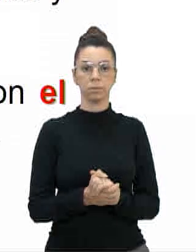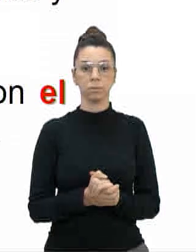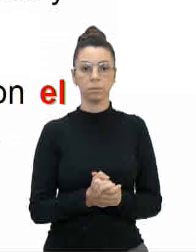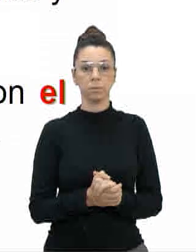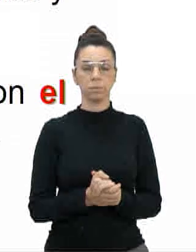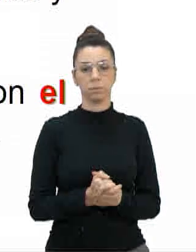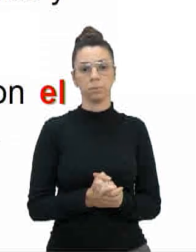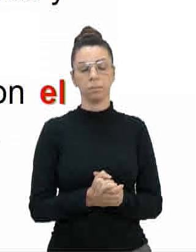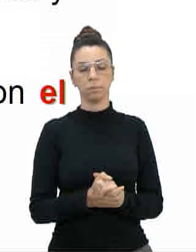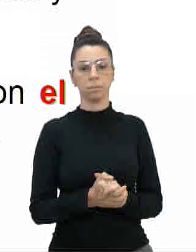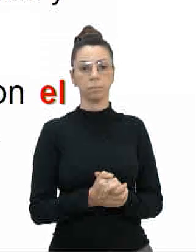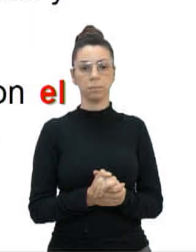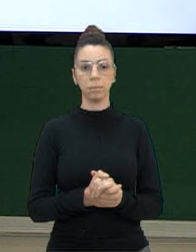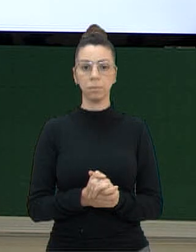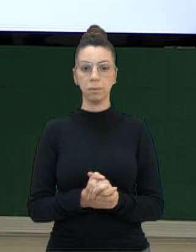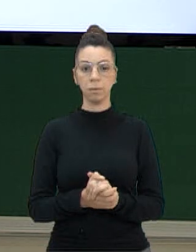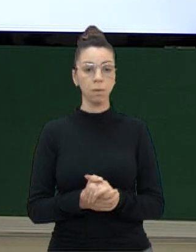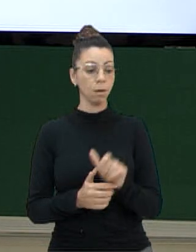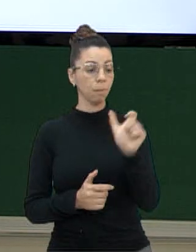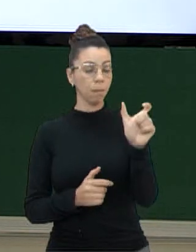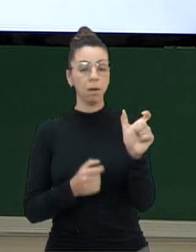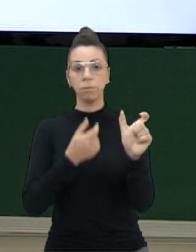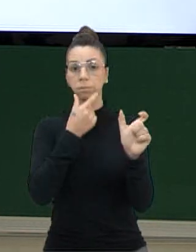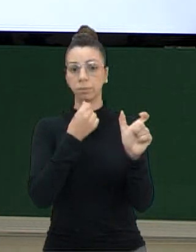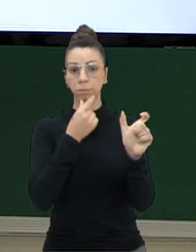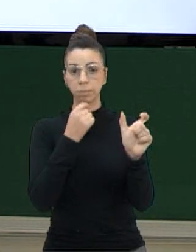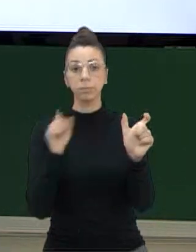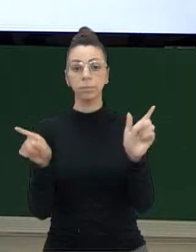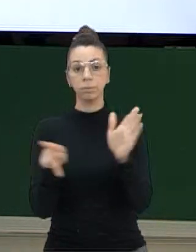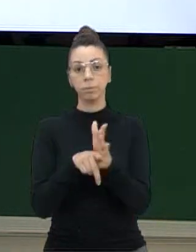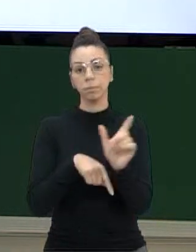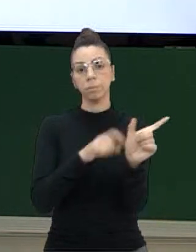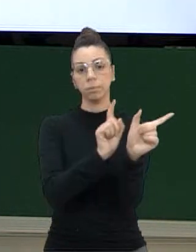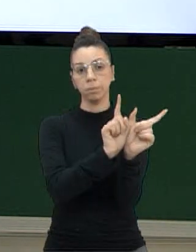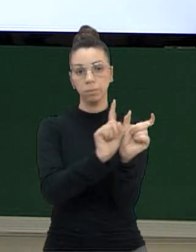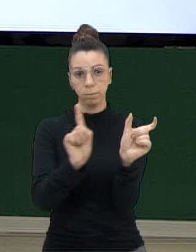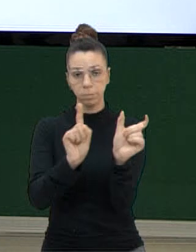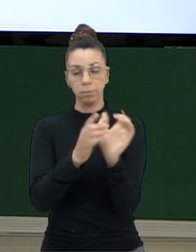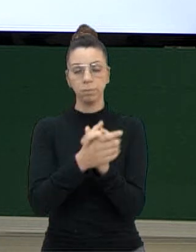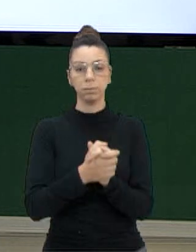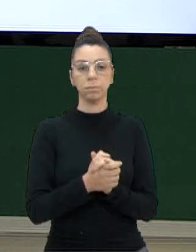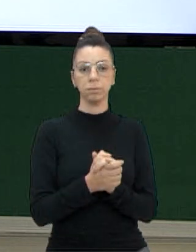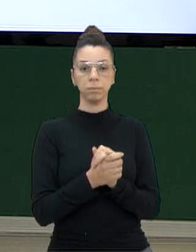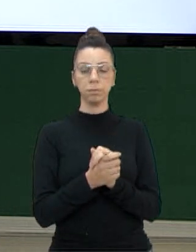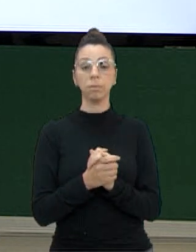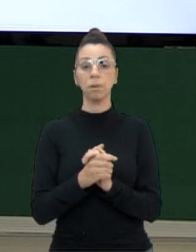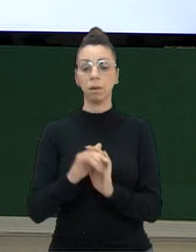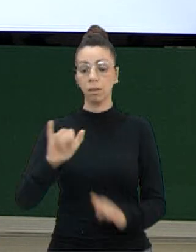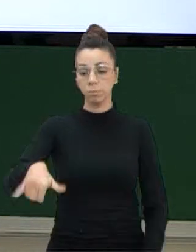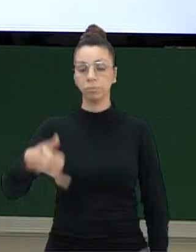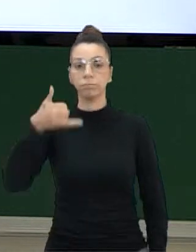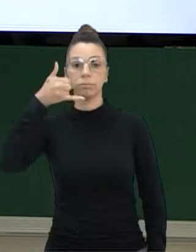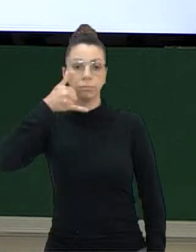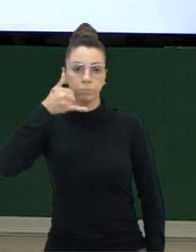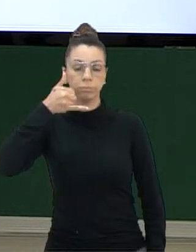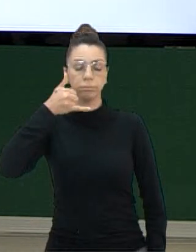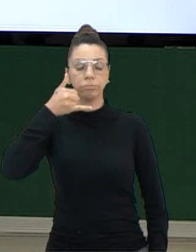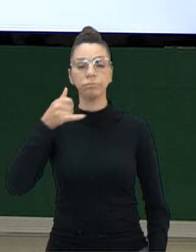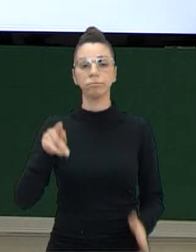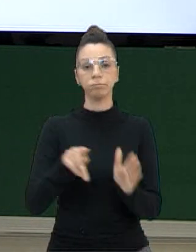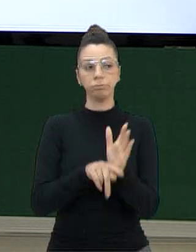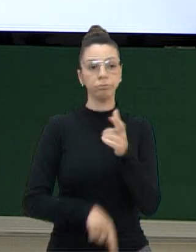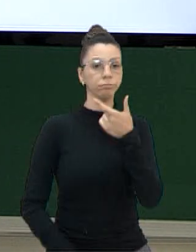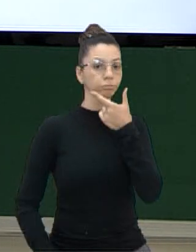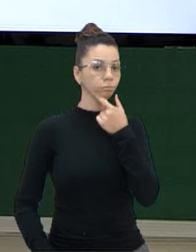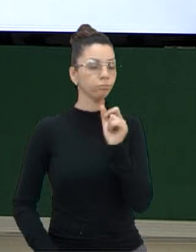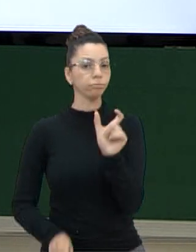Cuernófono. El cuernófono, palavra masculina singular. Que era? Era el teléfono, masculino singular,